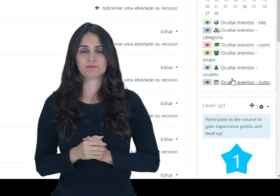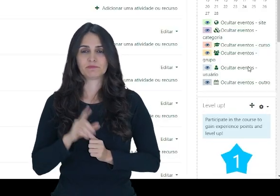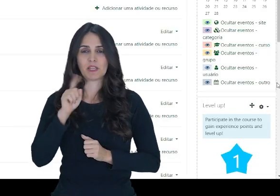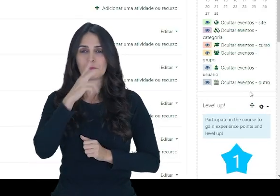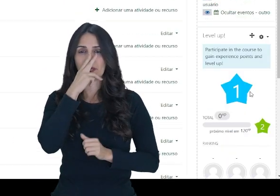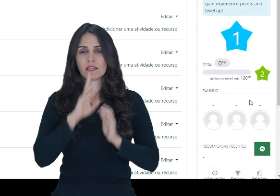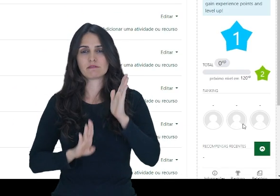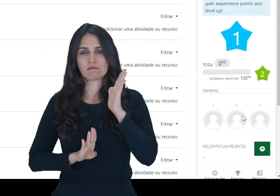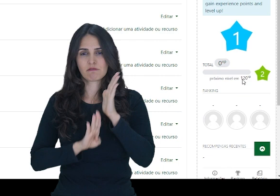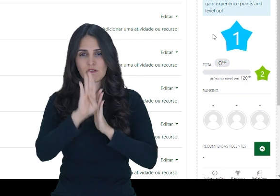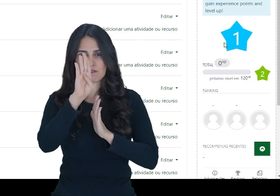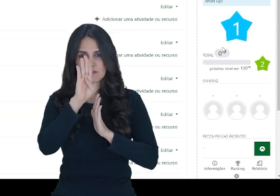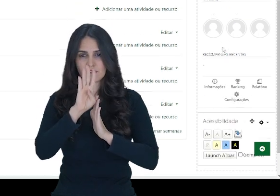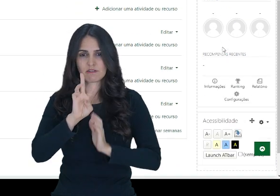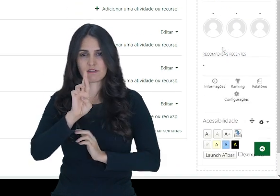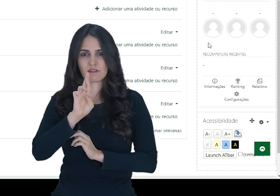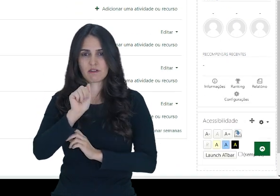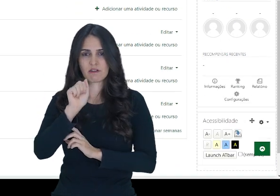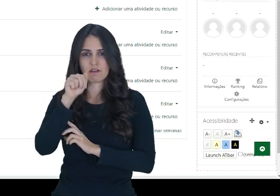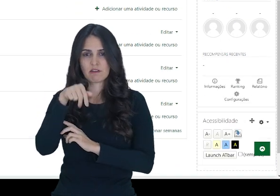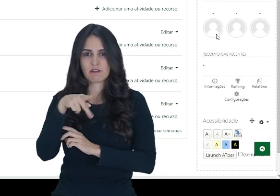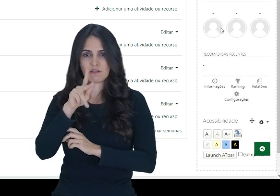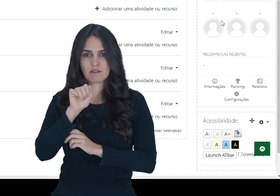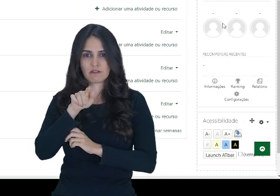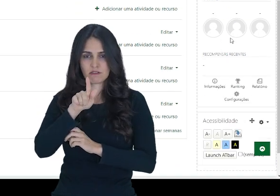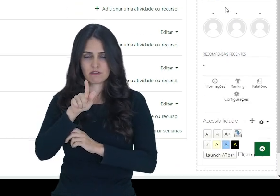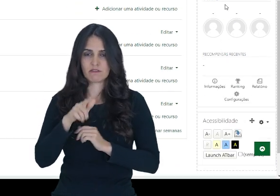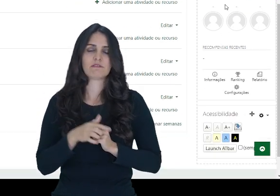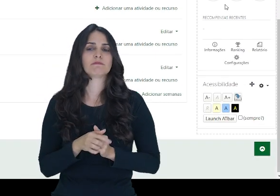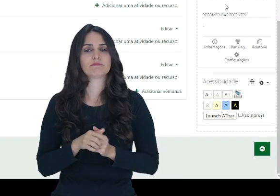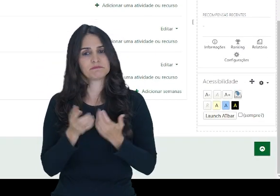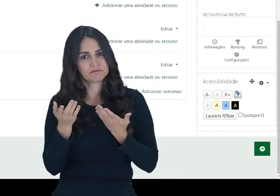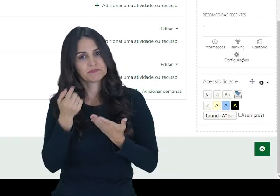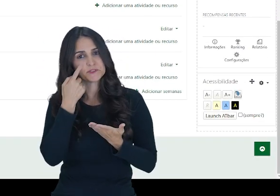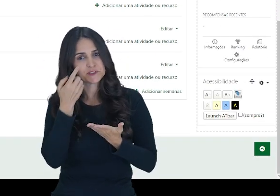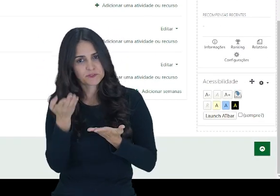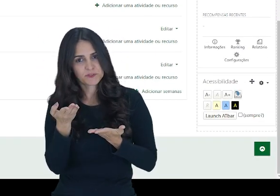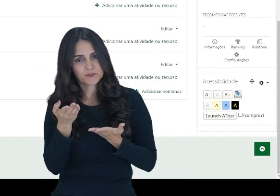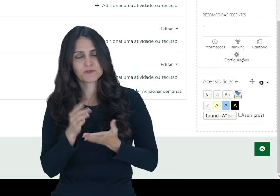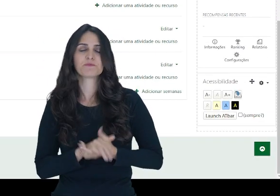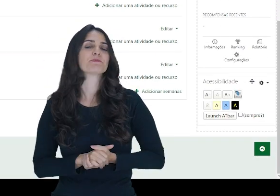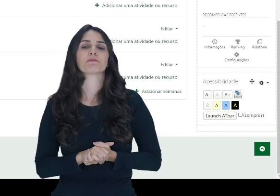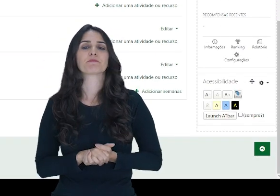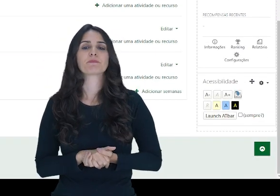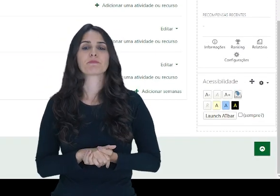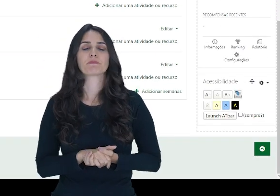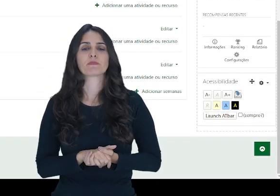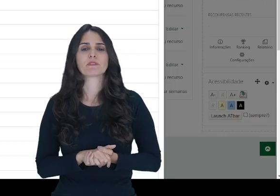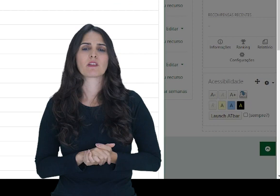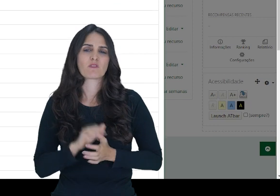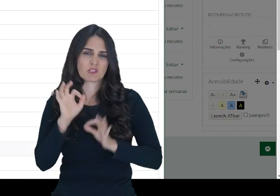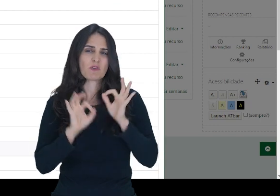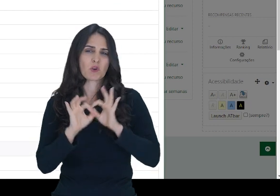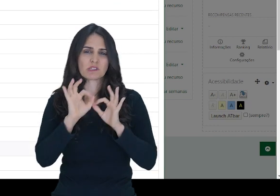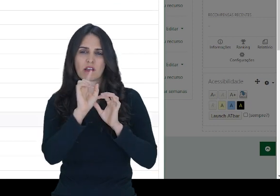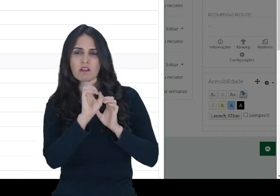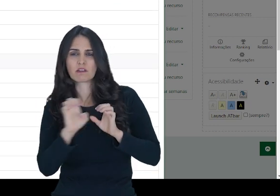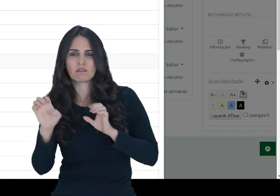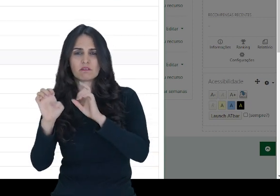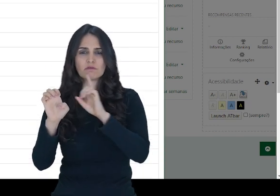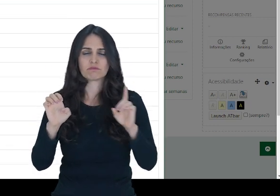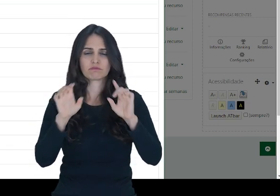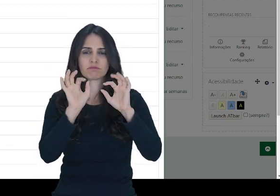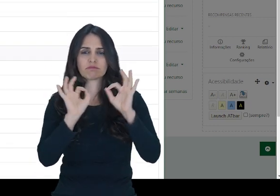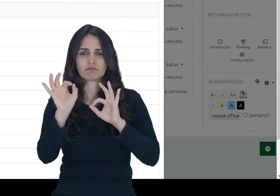de ranking bloco veio aqui também para a direita Quero adicionar o bloco